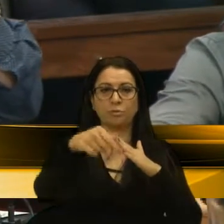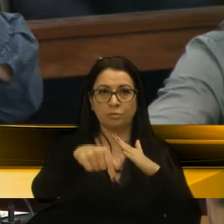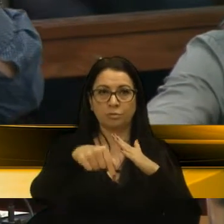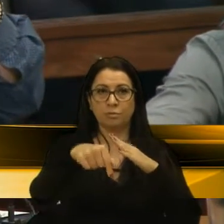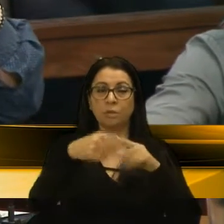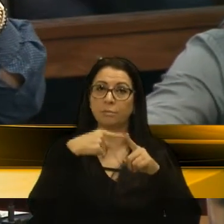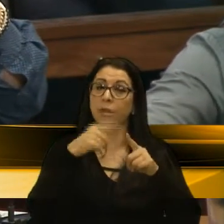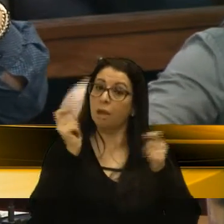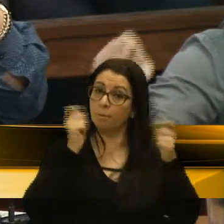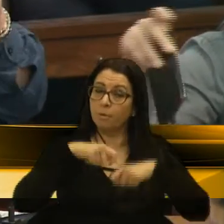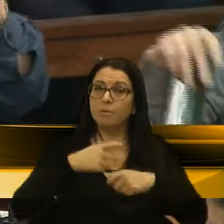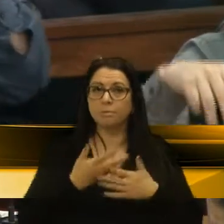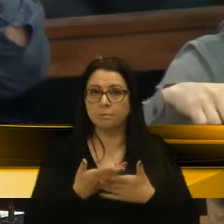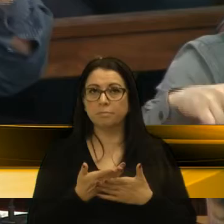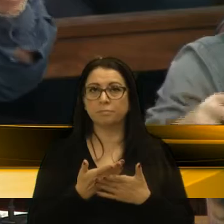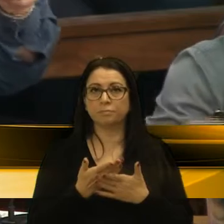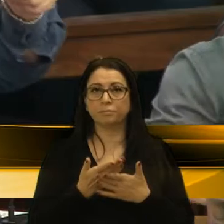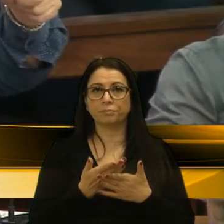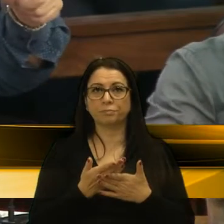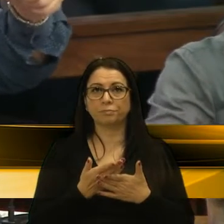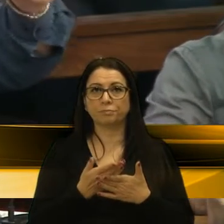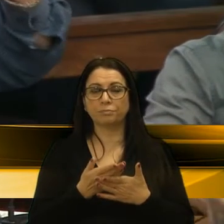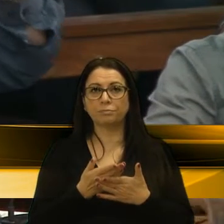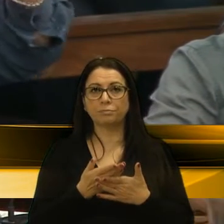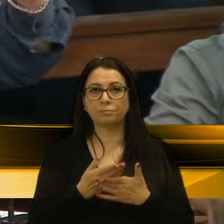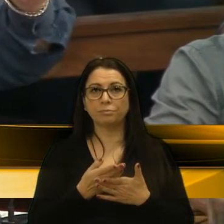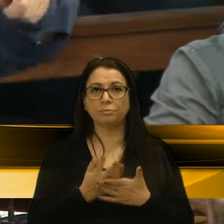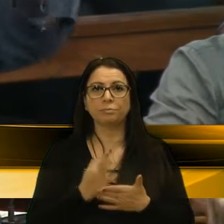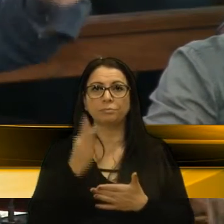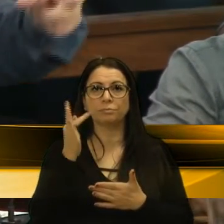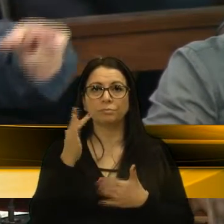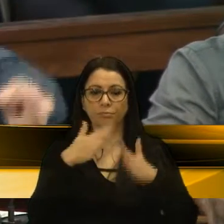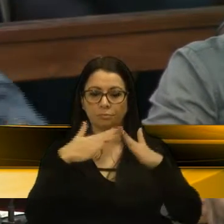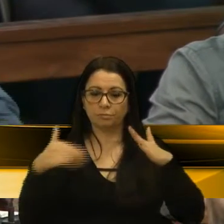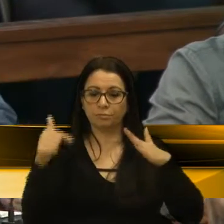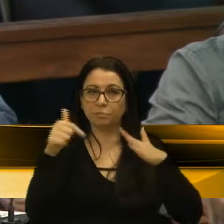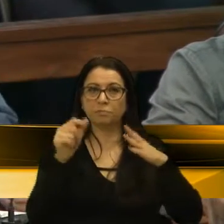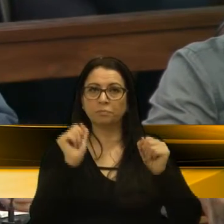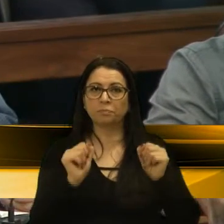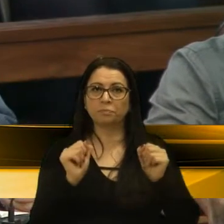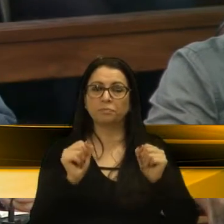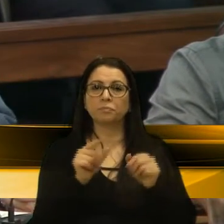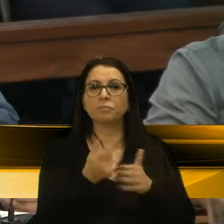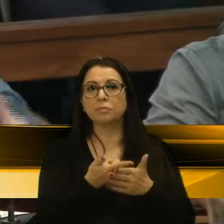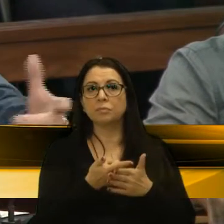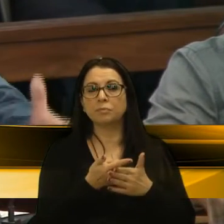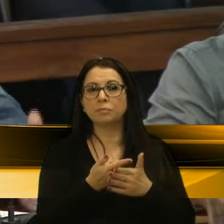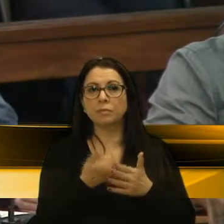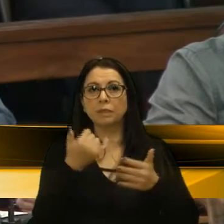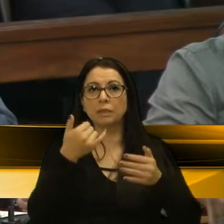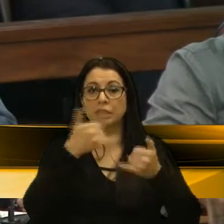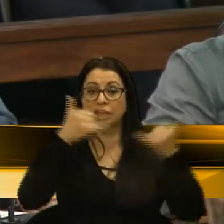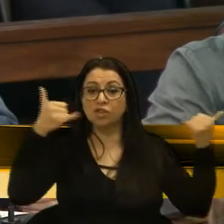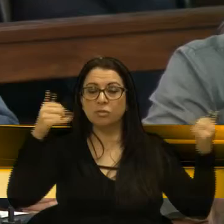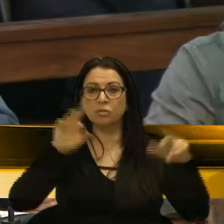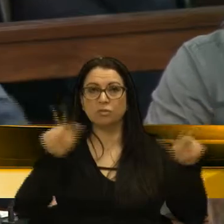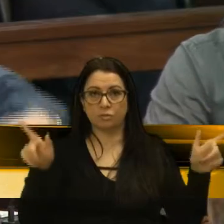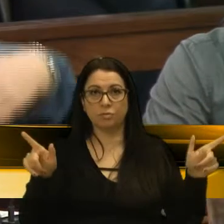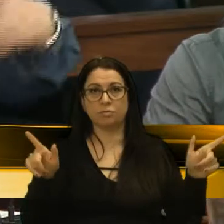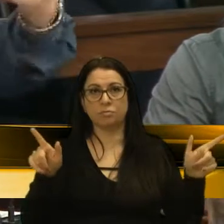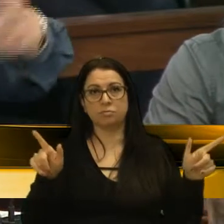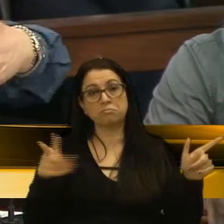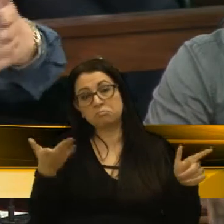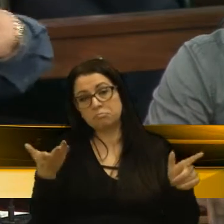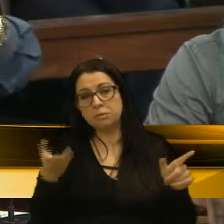para possibilitar, né, que ali adiante esses telhados possam comportar energia diferenciada, né,